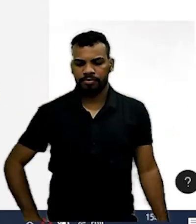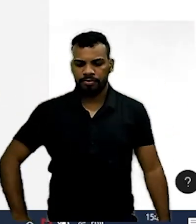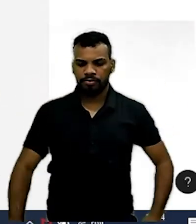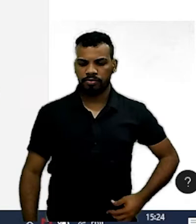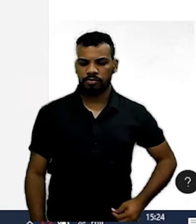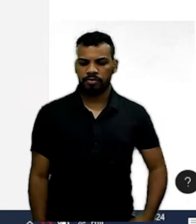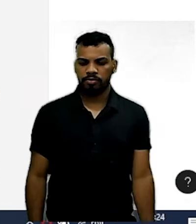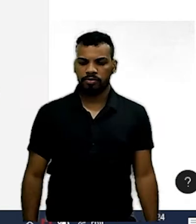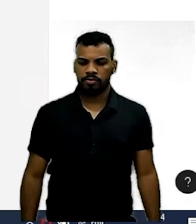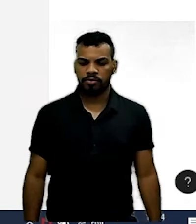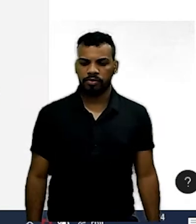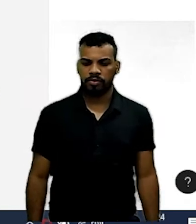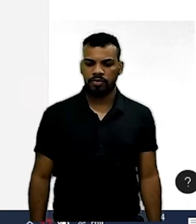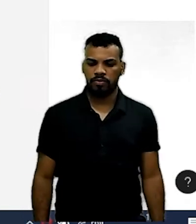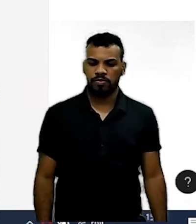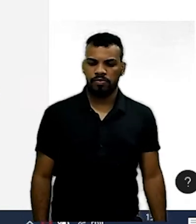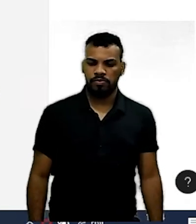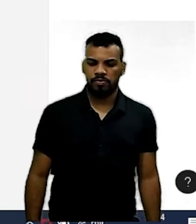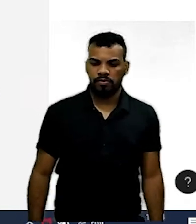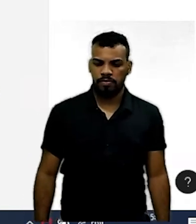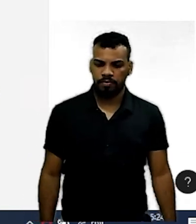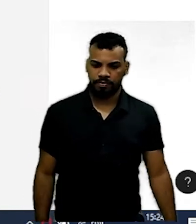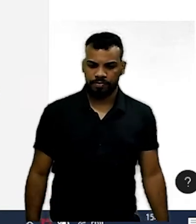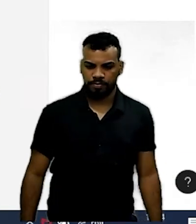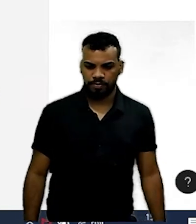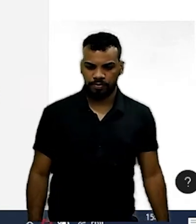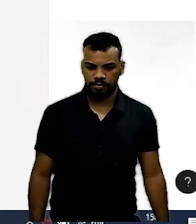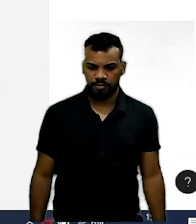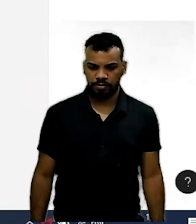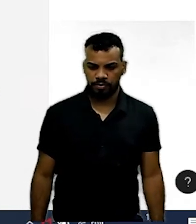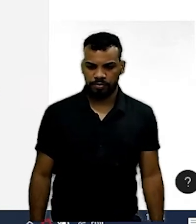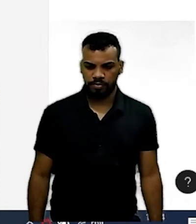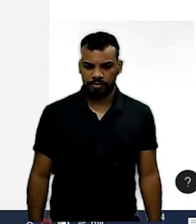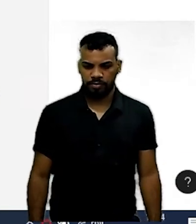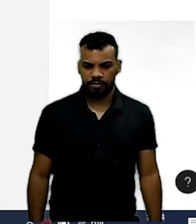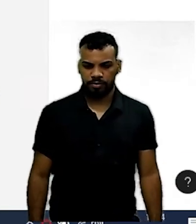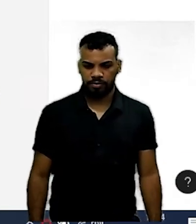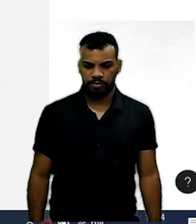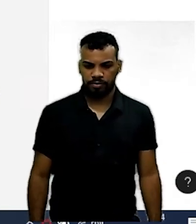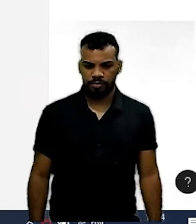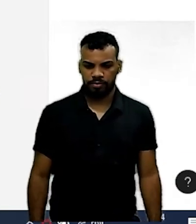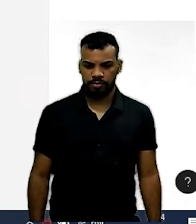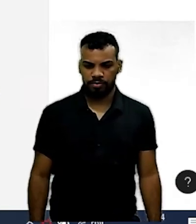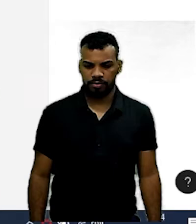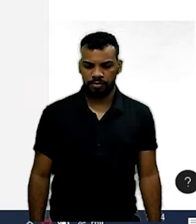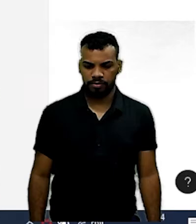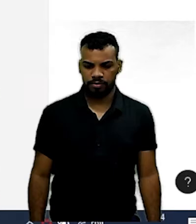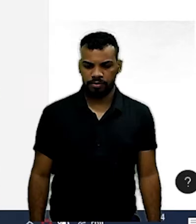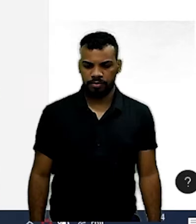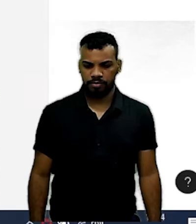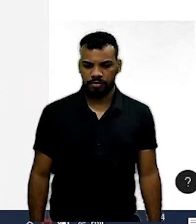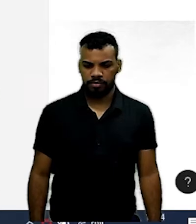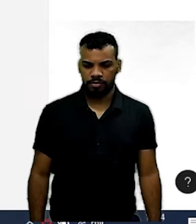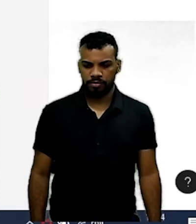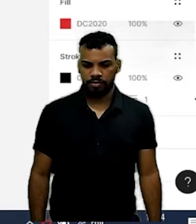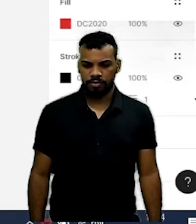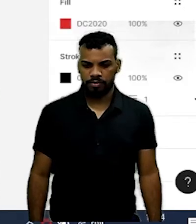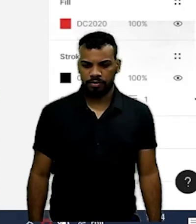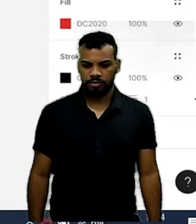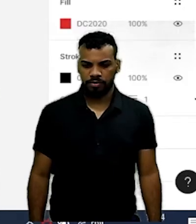Esse tipo de forma eu não conseguiria fazer normalmente com o polígono, mas com a ferramenta caneta eu posso fazer a forma que eu quiser.